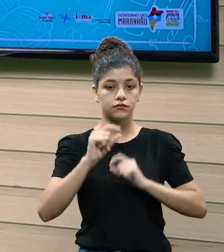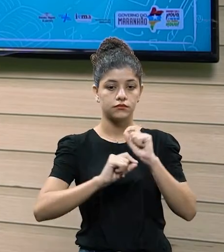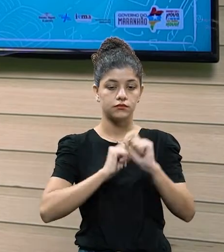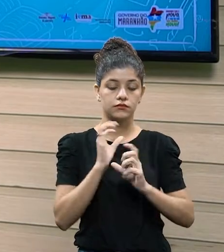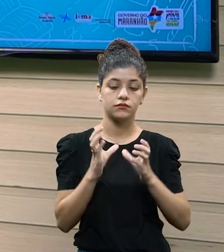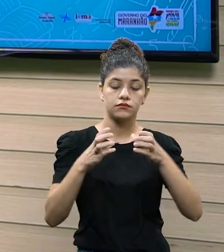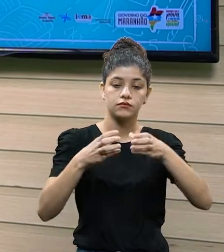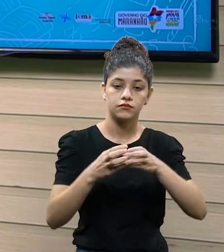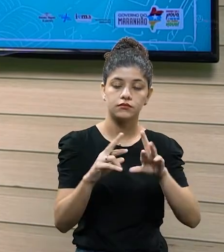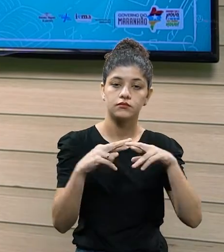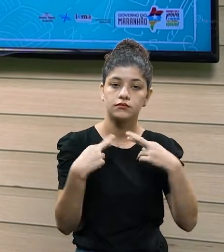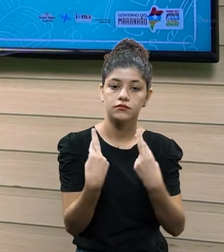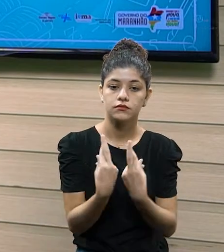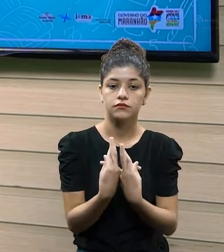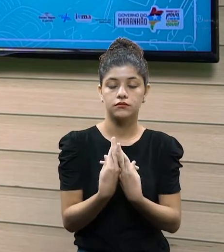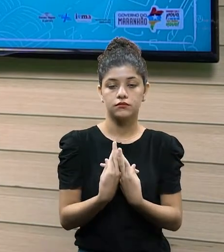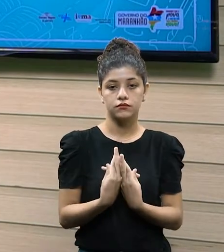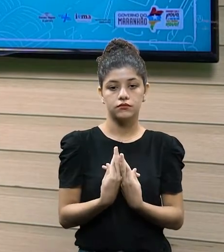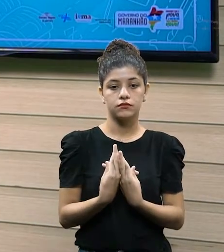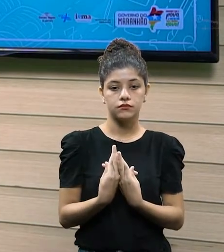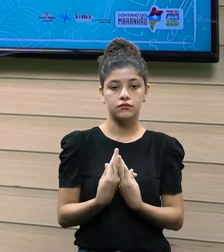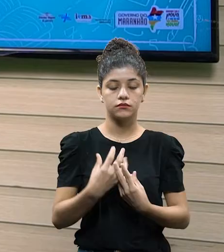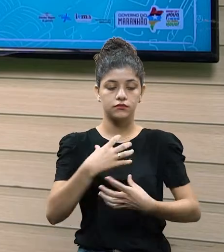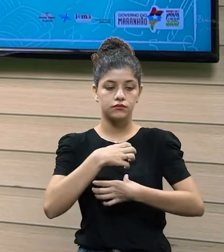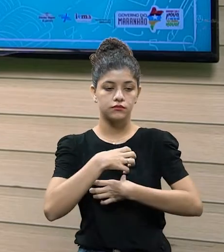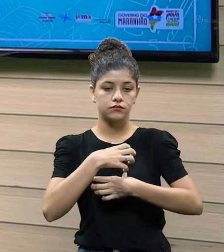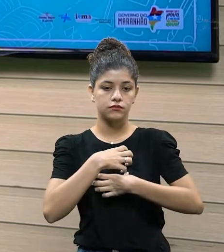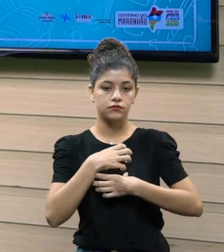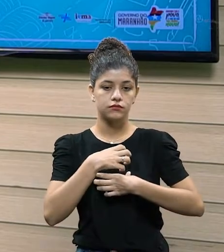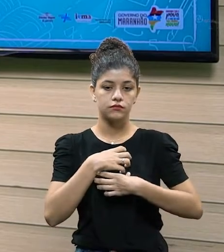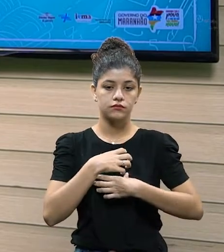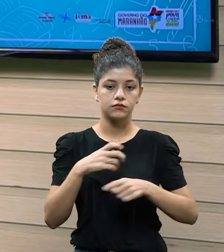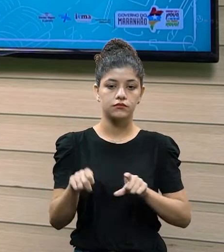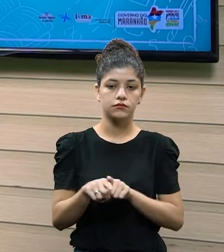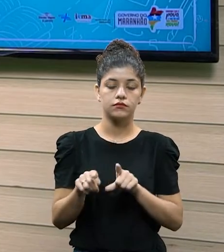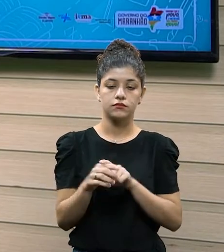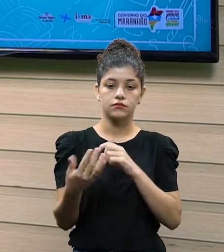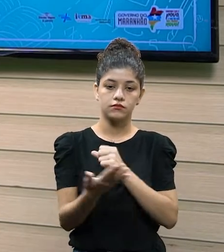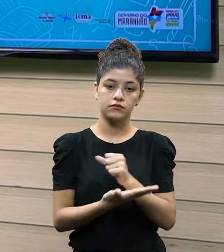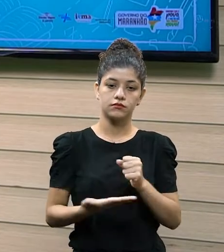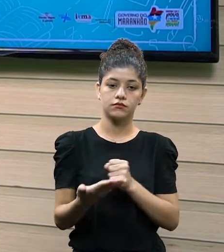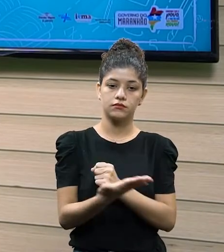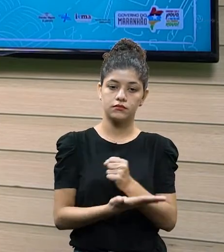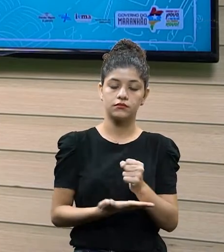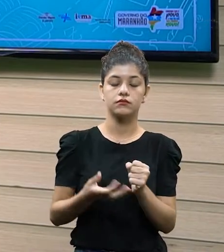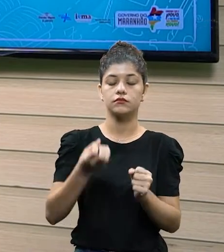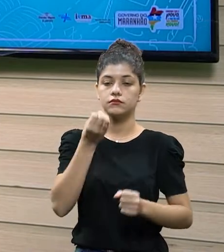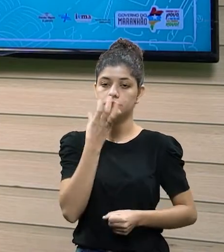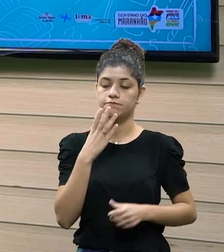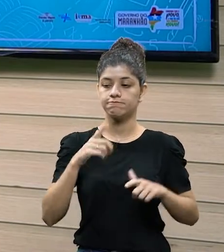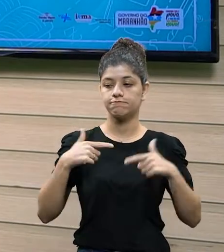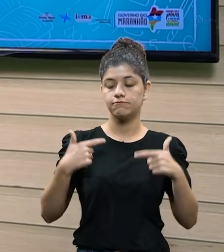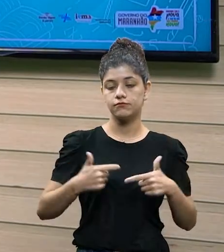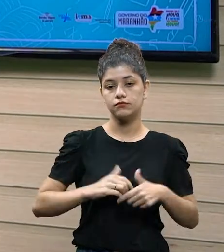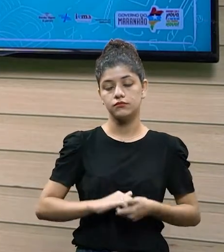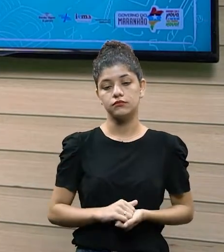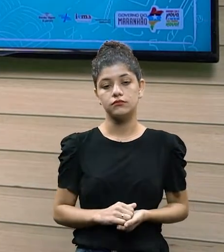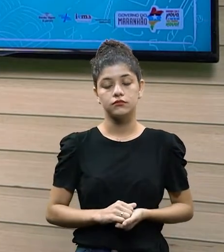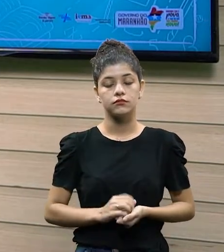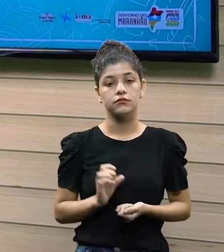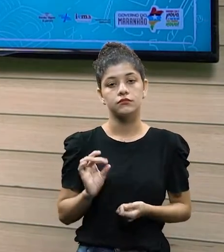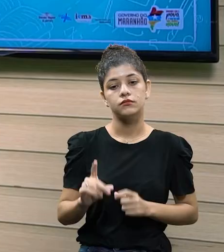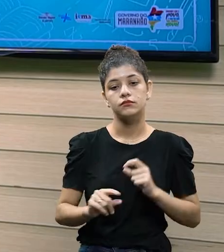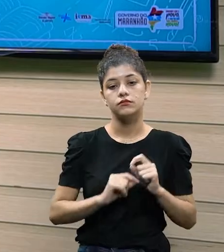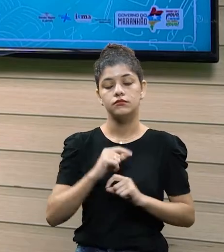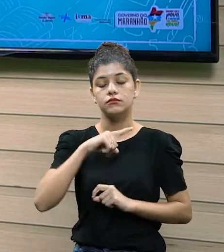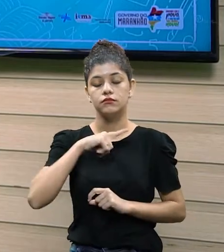da união, da gestão de sentimentos, elas são fundamentais para o sucesso. Então não adianta só eu